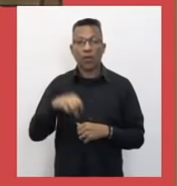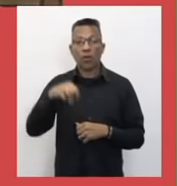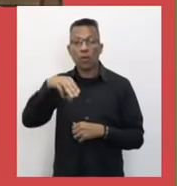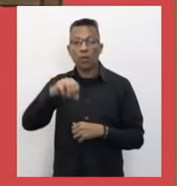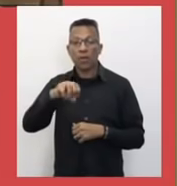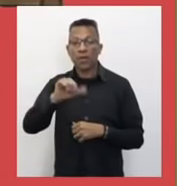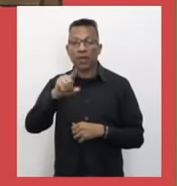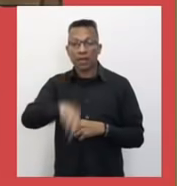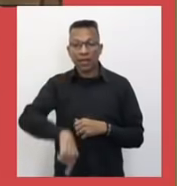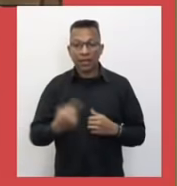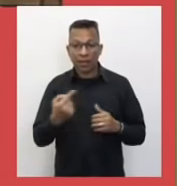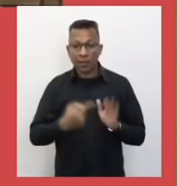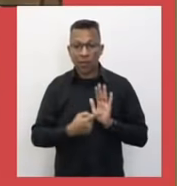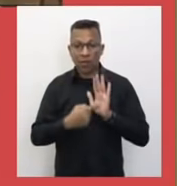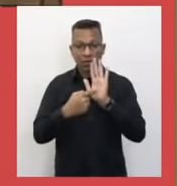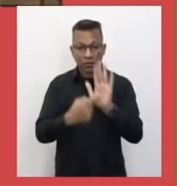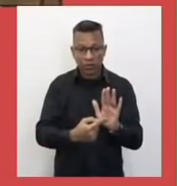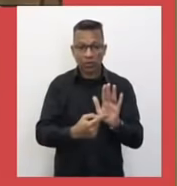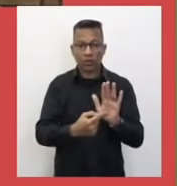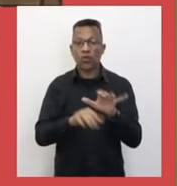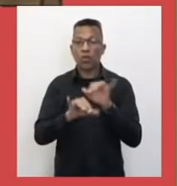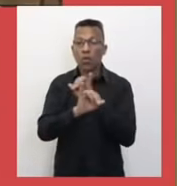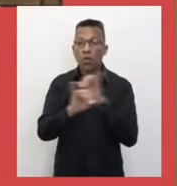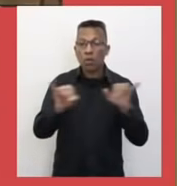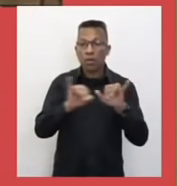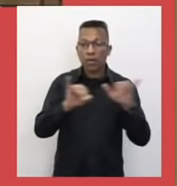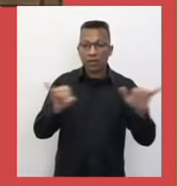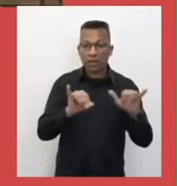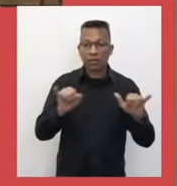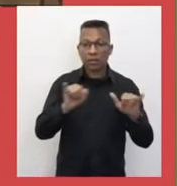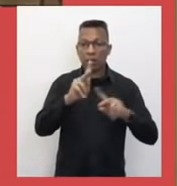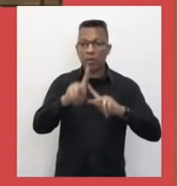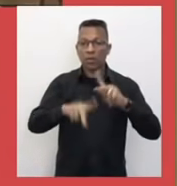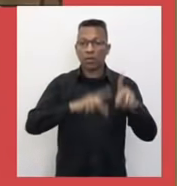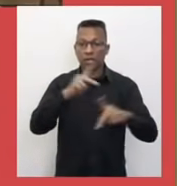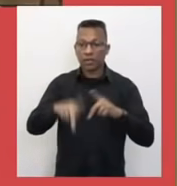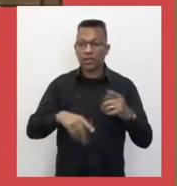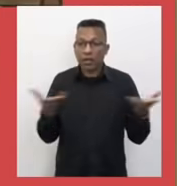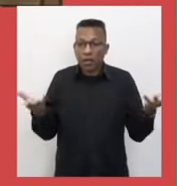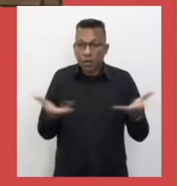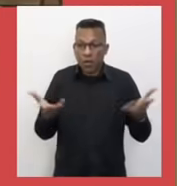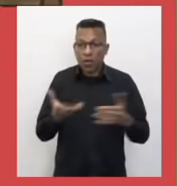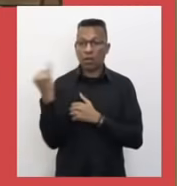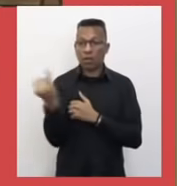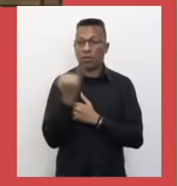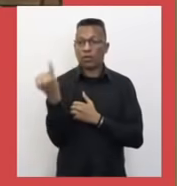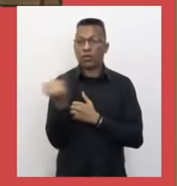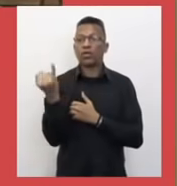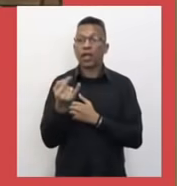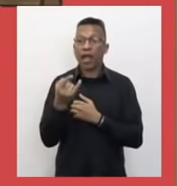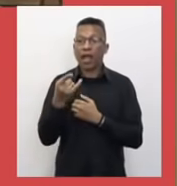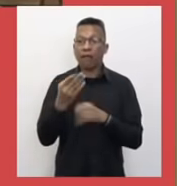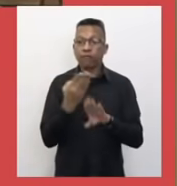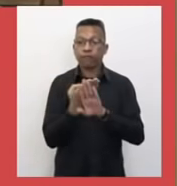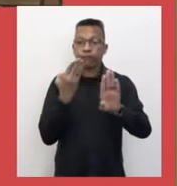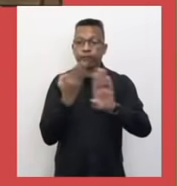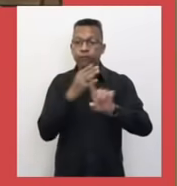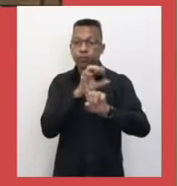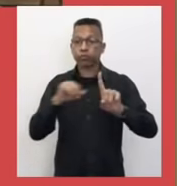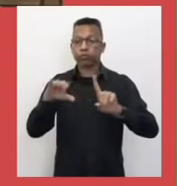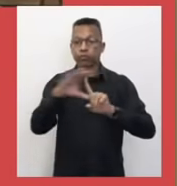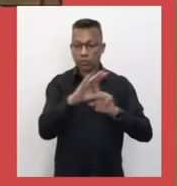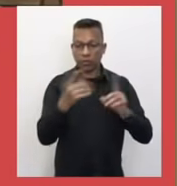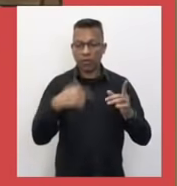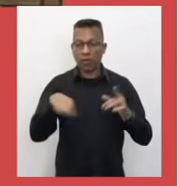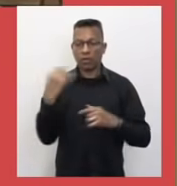está trazendo uma mensagem para o público de que agora é importante respeitar esse isolamento social. Então, é claro que essa